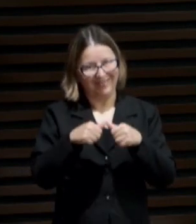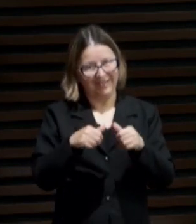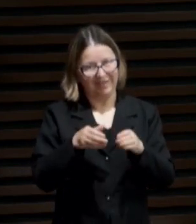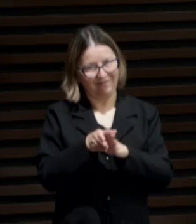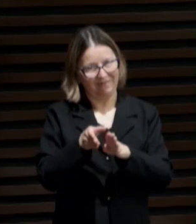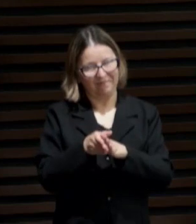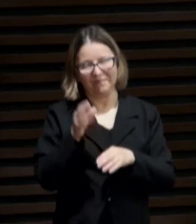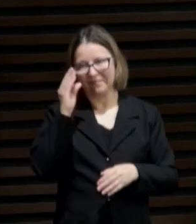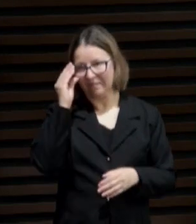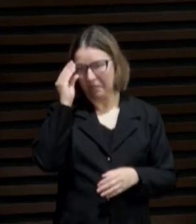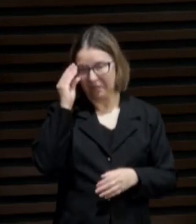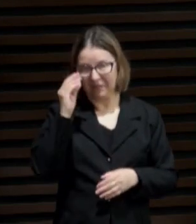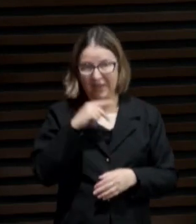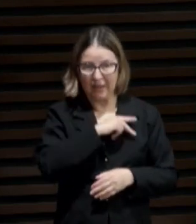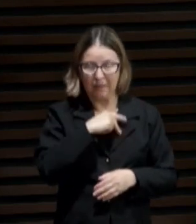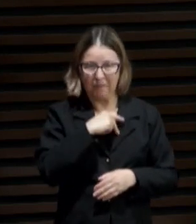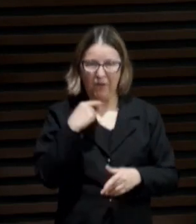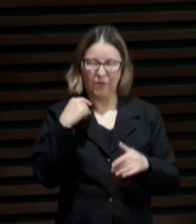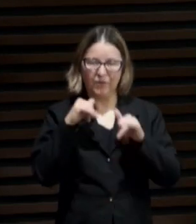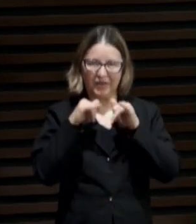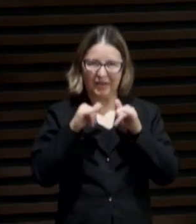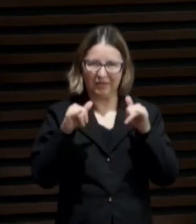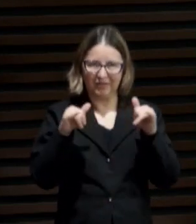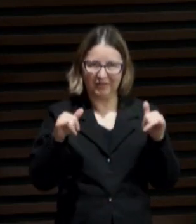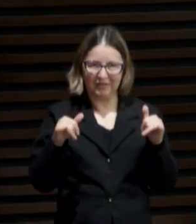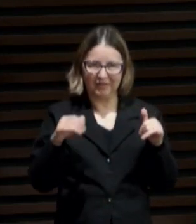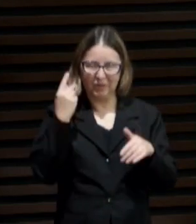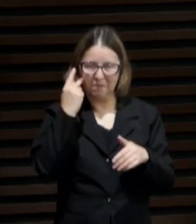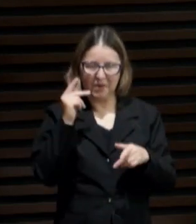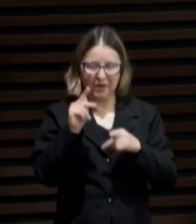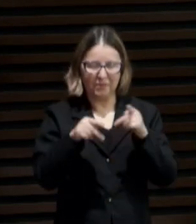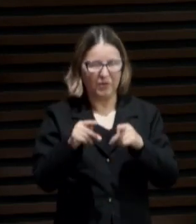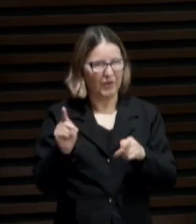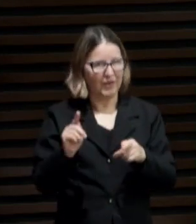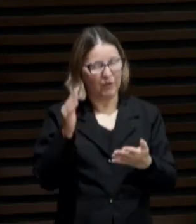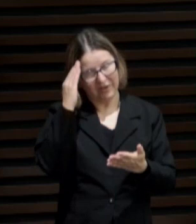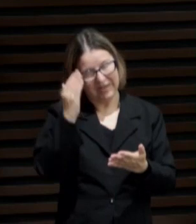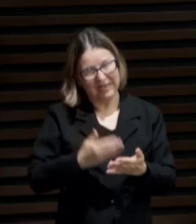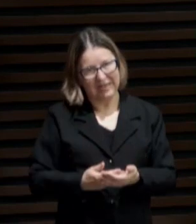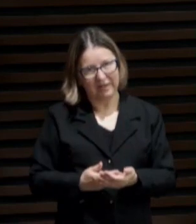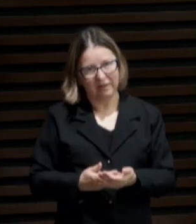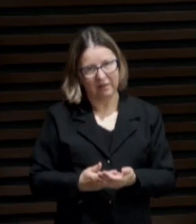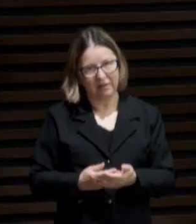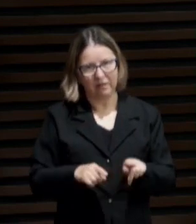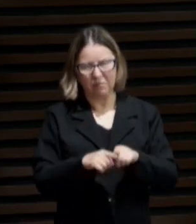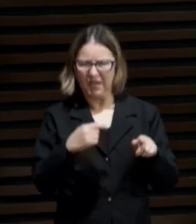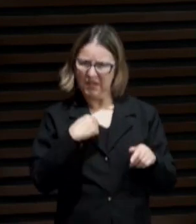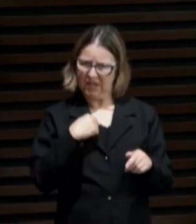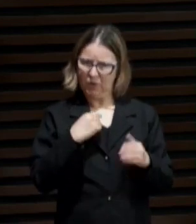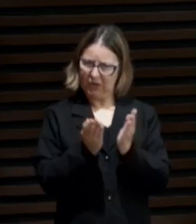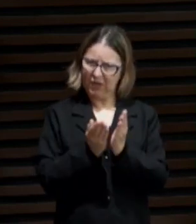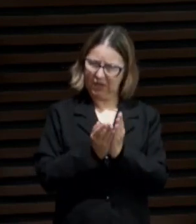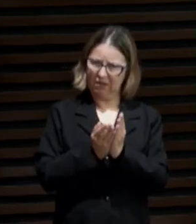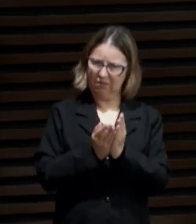Agora, isso aqui Paulo está dizendo para os ímpios. Tá bom, agora, e eu como cristão? Será